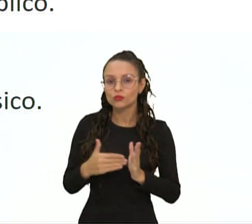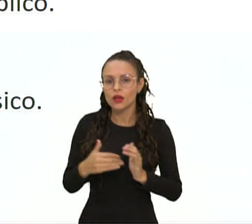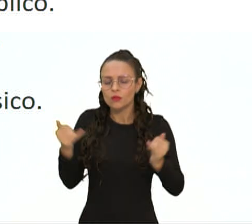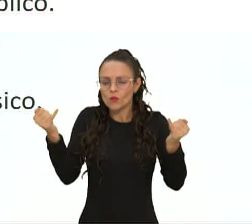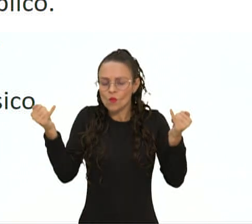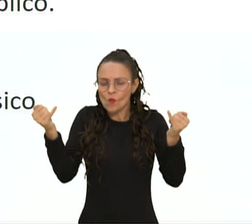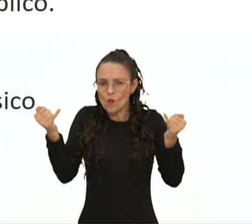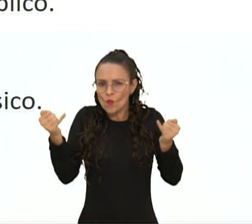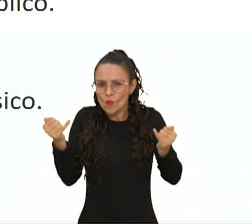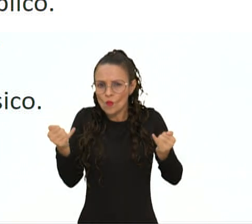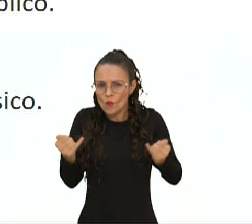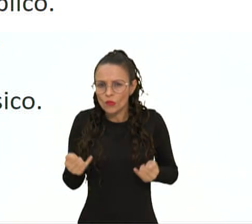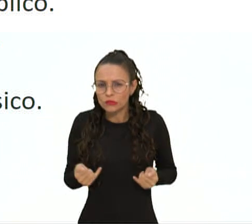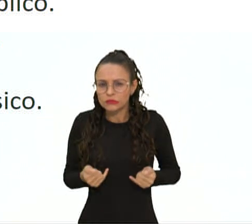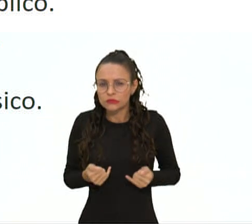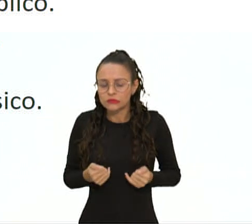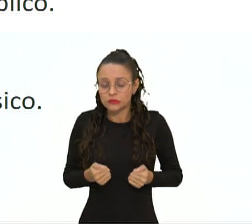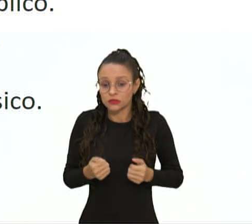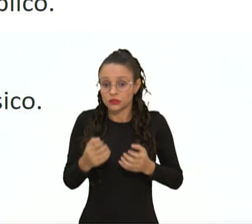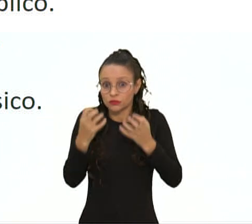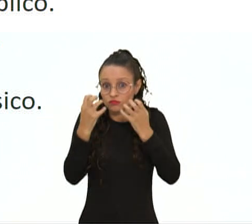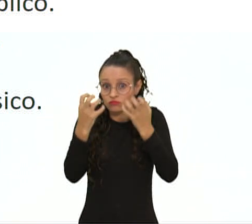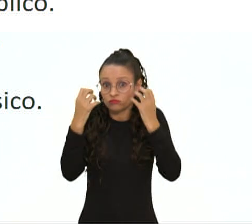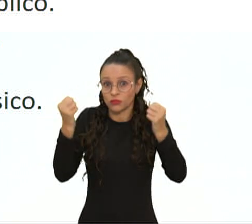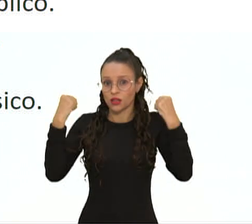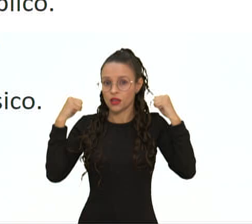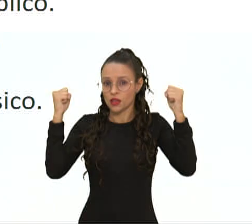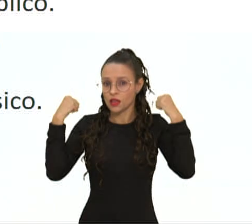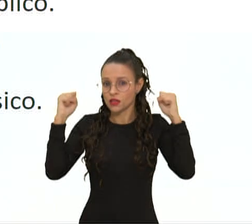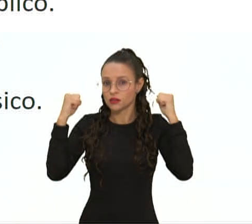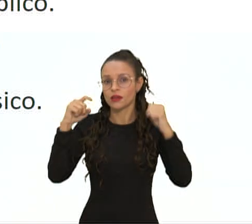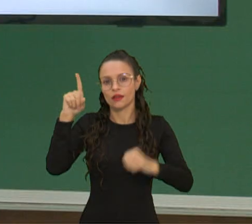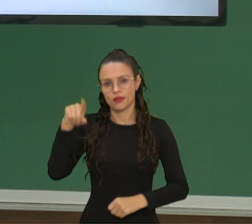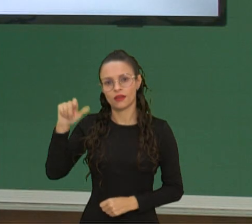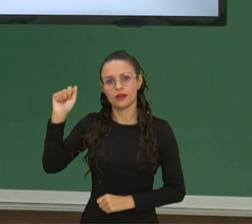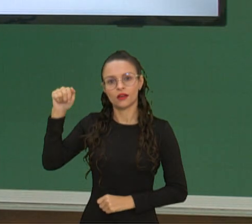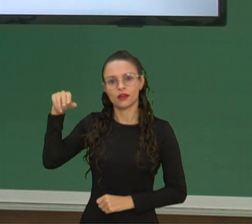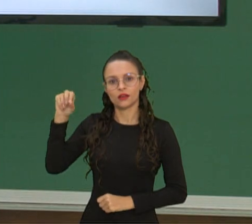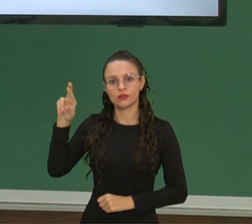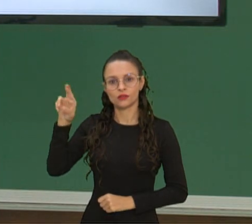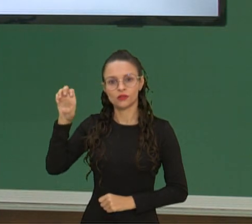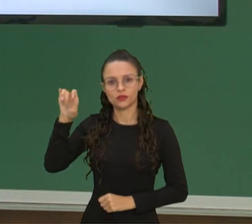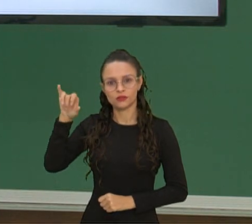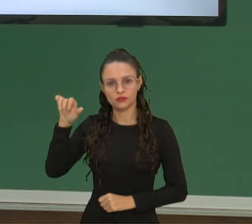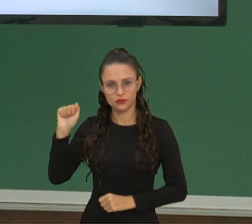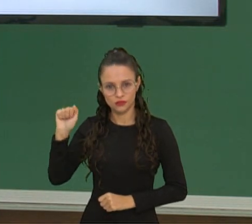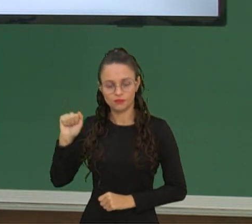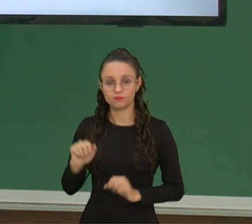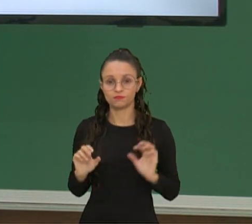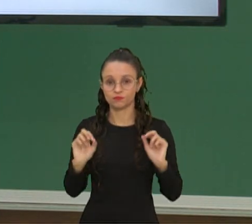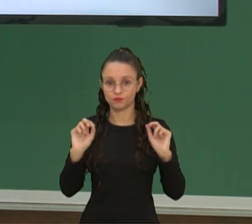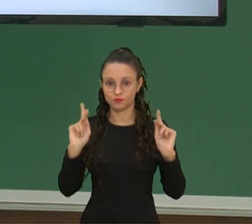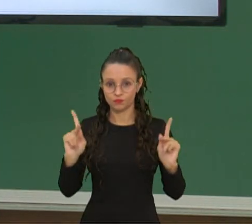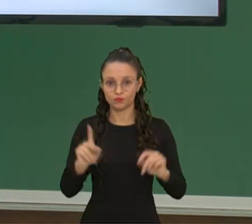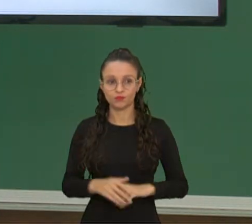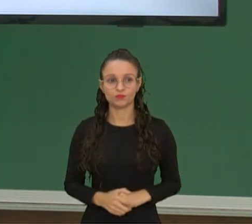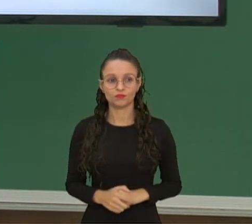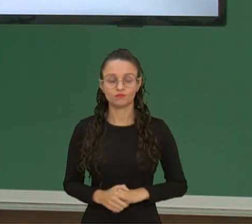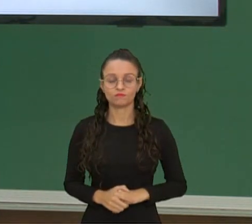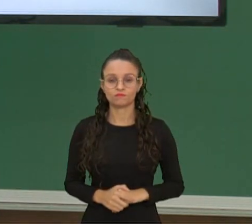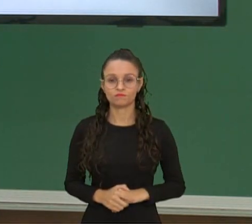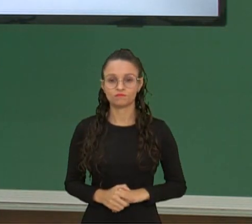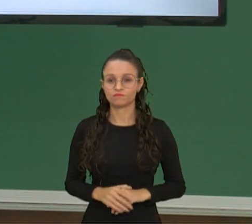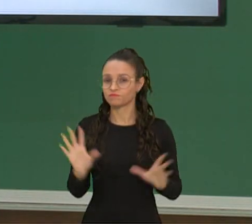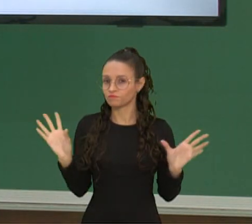de peso em uma obsessão por exercício físico é no caso a anorexia ok nós